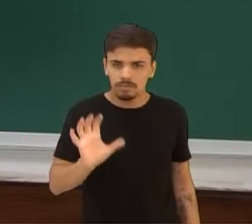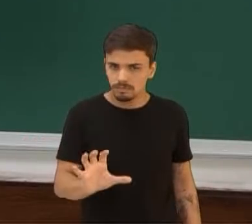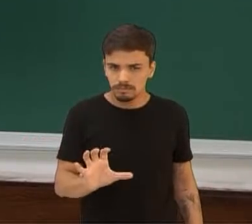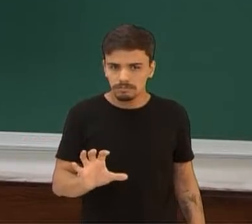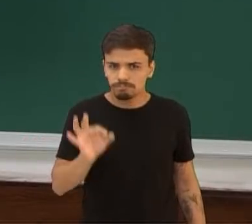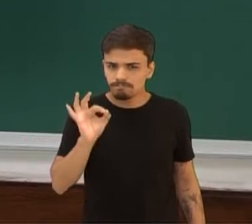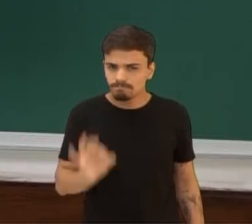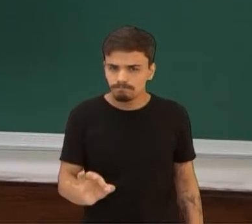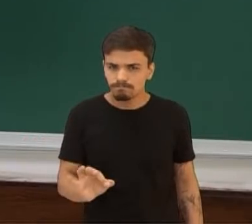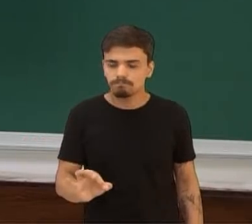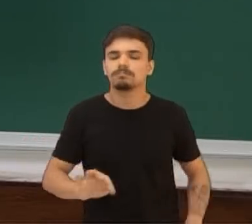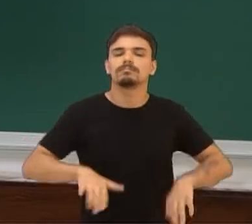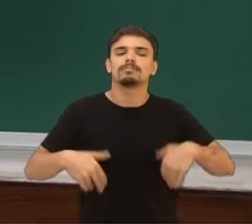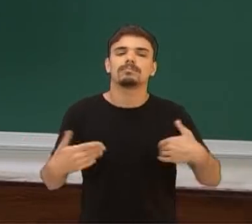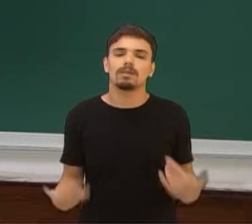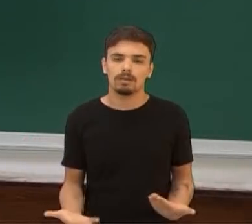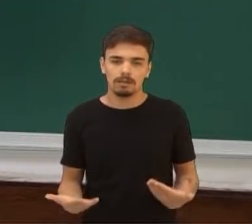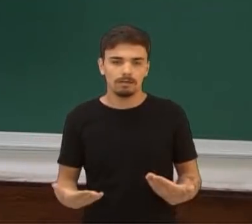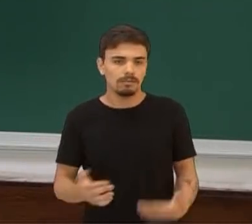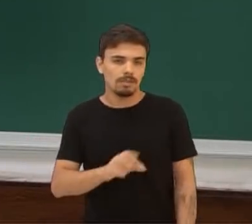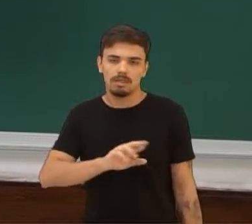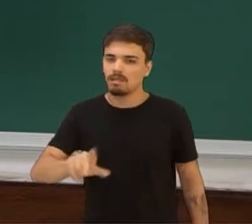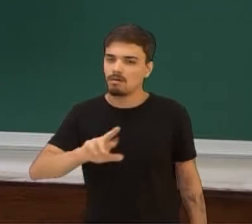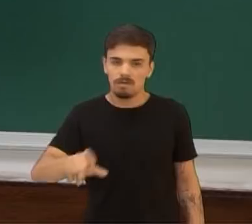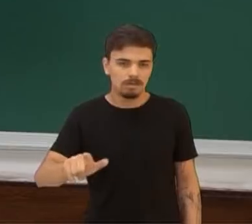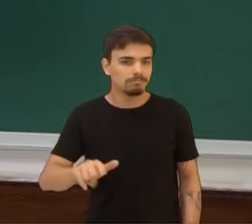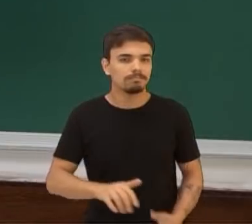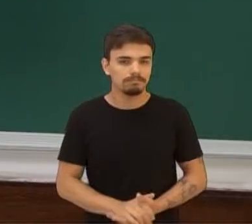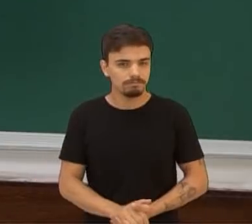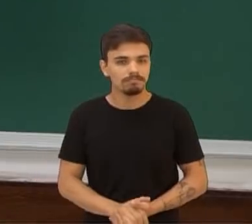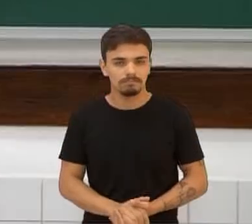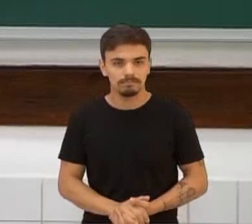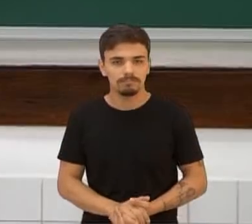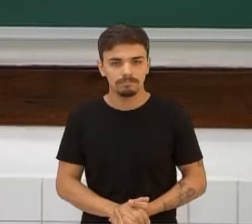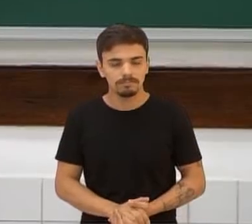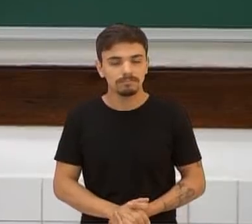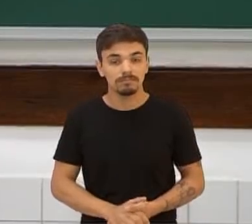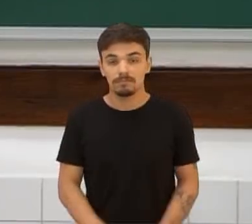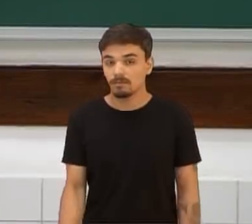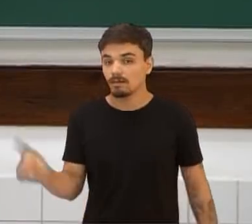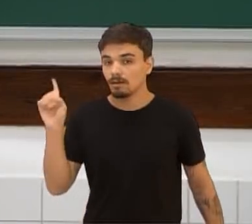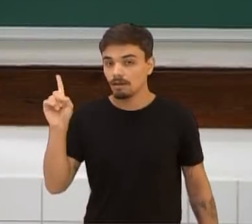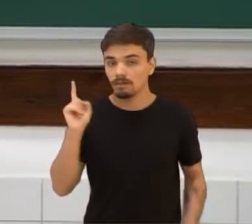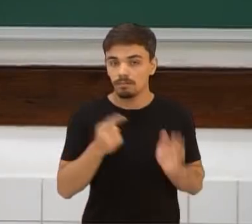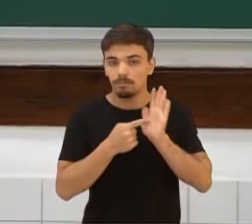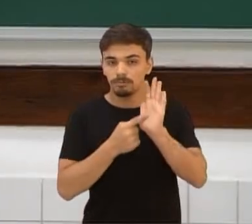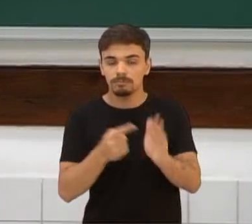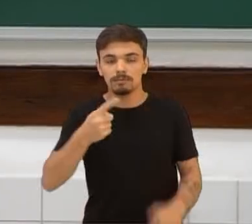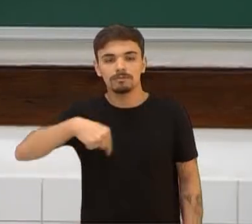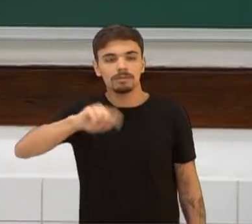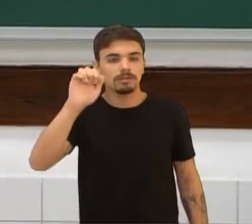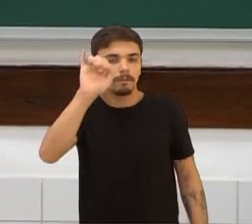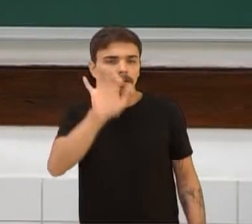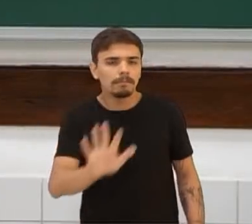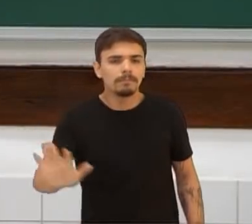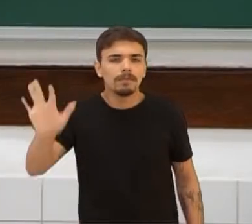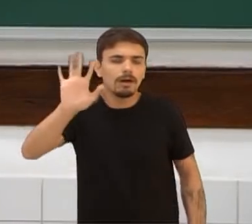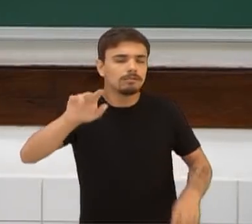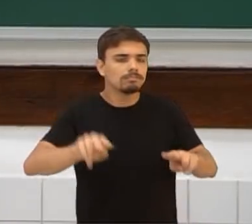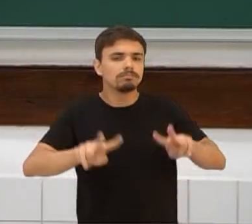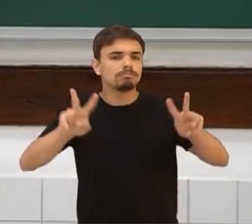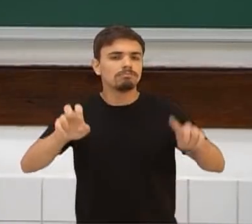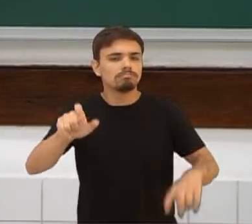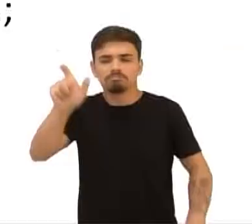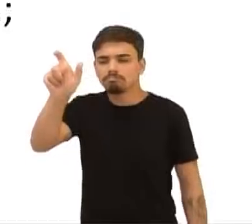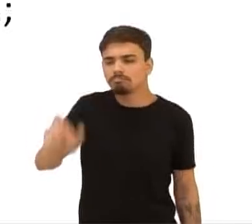isso mesmo? Bom, não era só isso, né? Aqui eu trouxe para vocês uma imagem de um